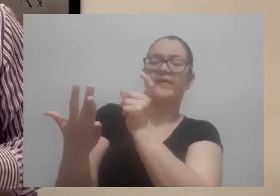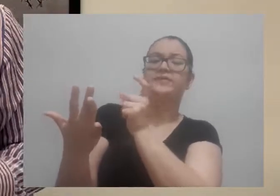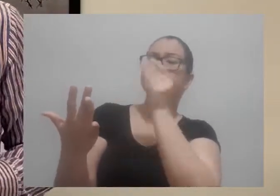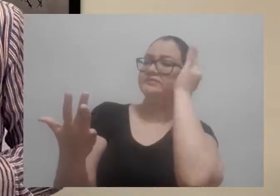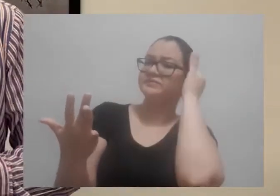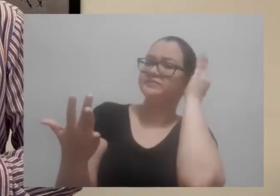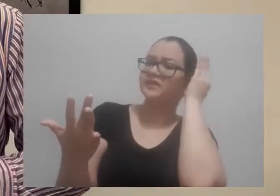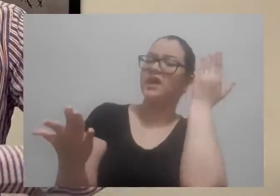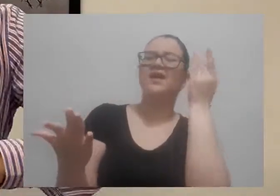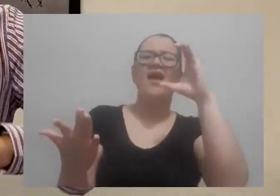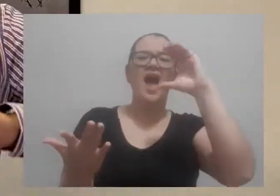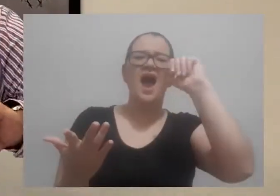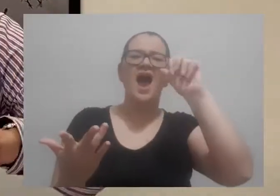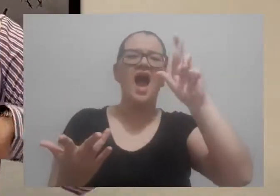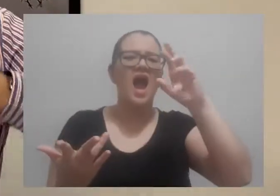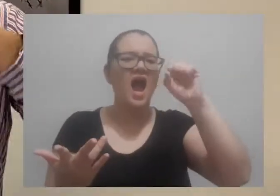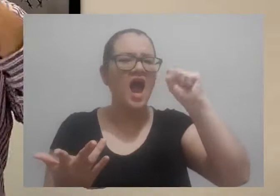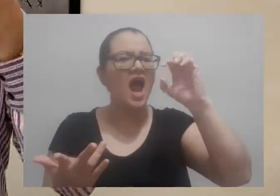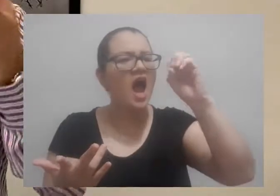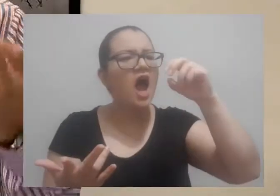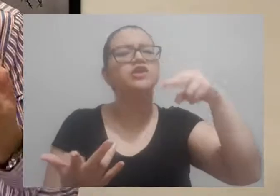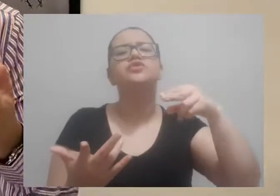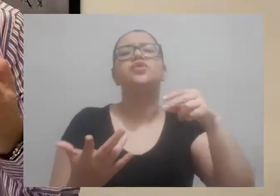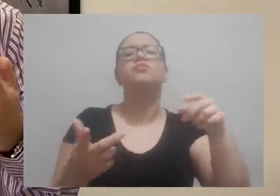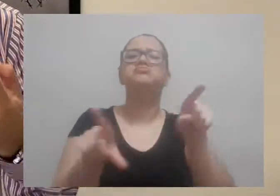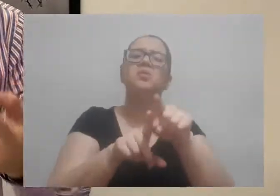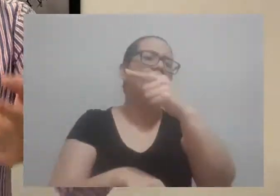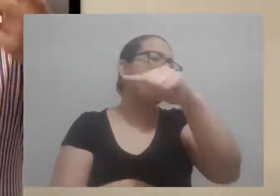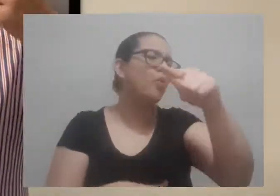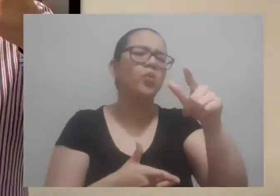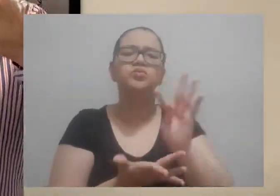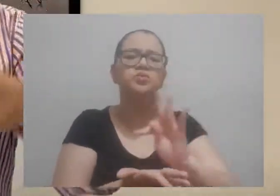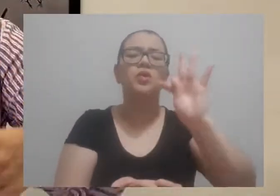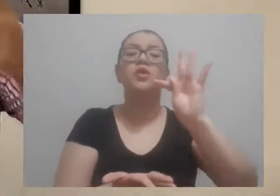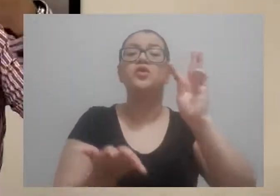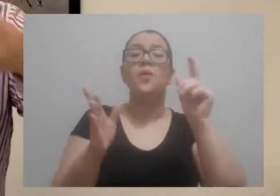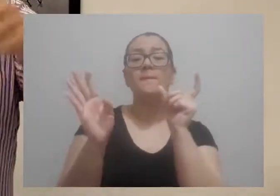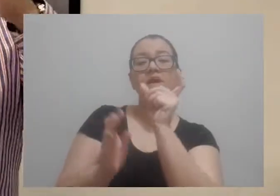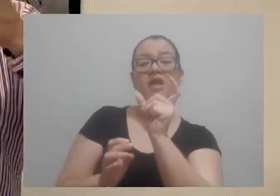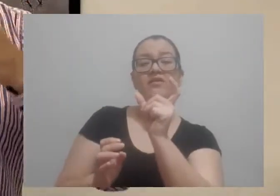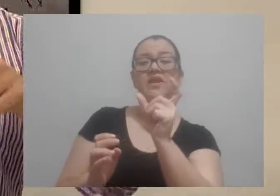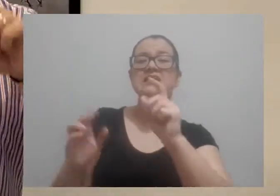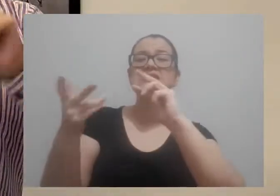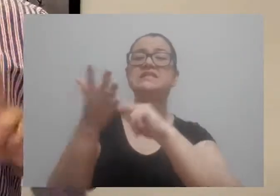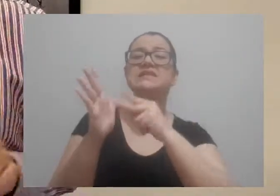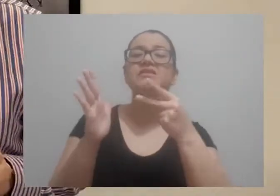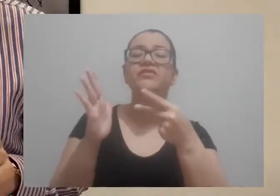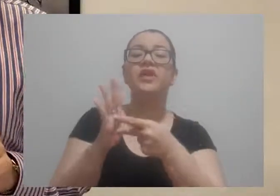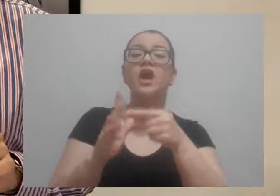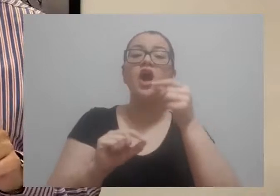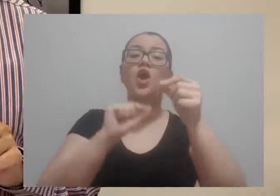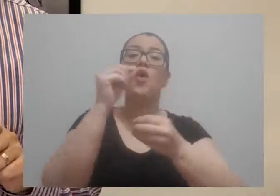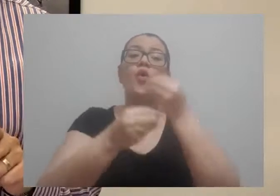essa perfeição se refere à maneira como o amor do Pai é manifesto, em perfeição pela forma como ele ama